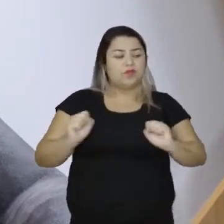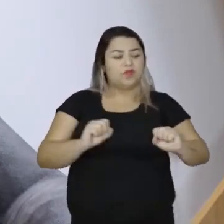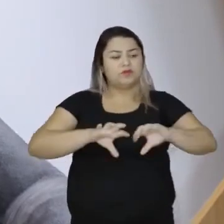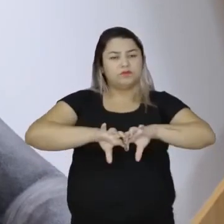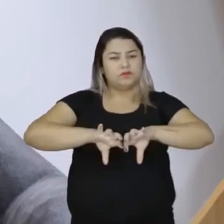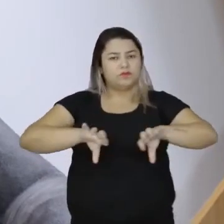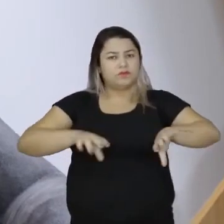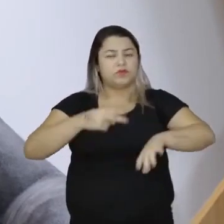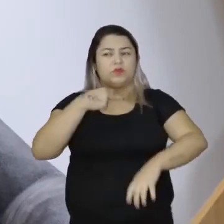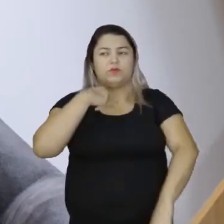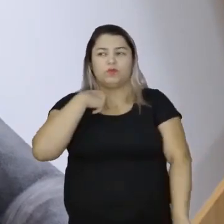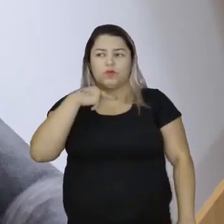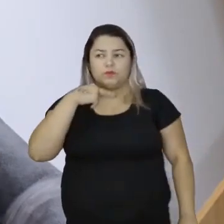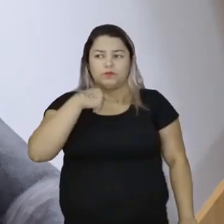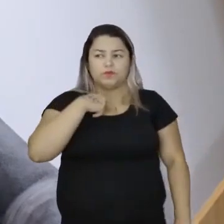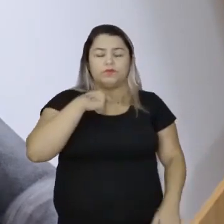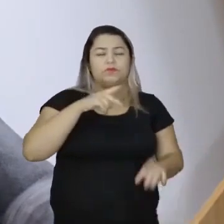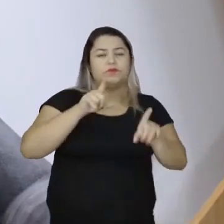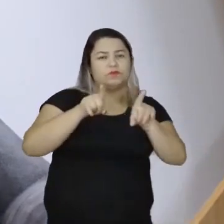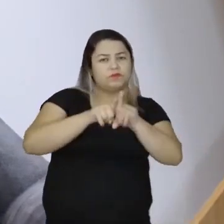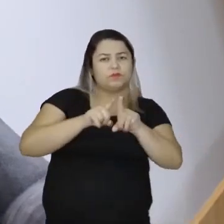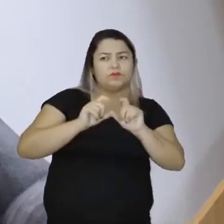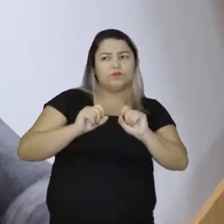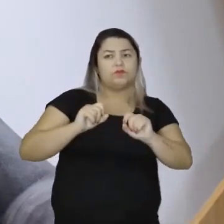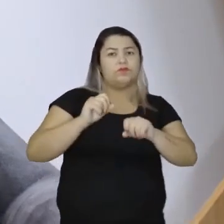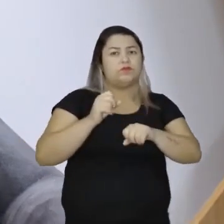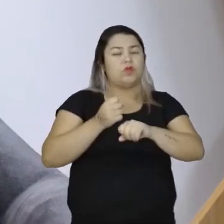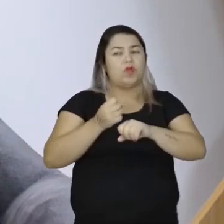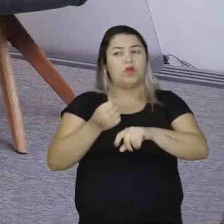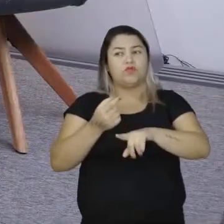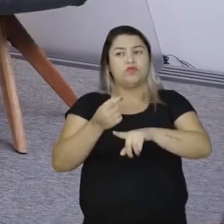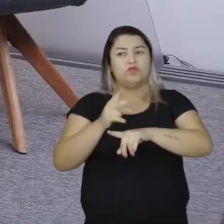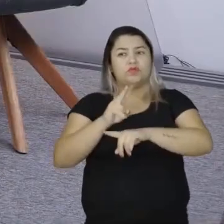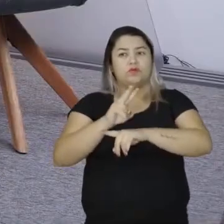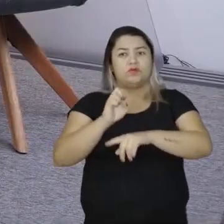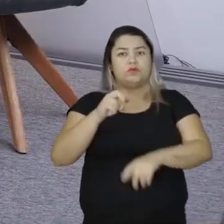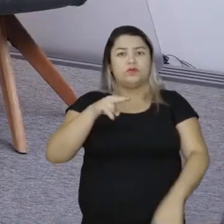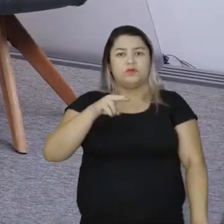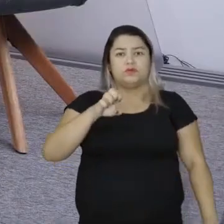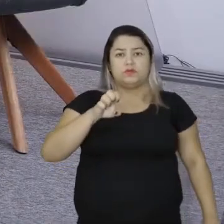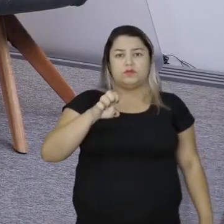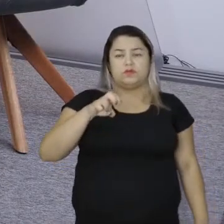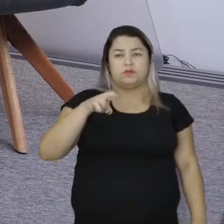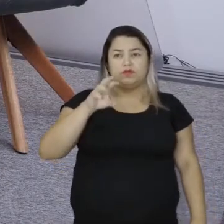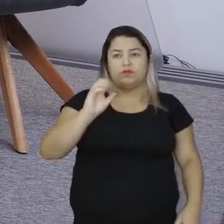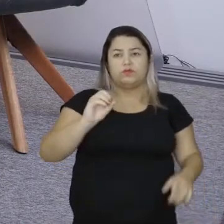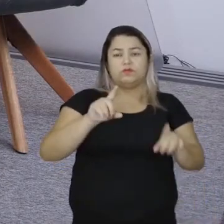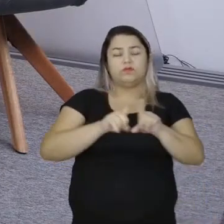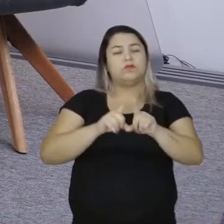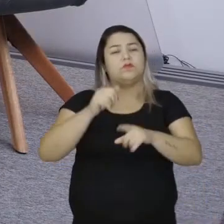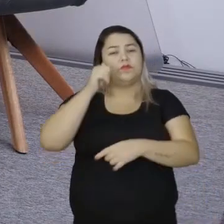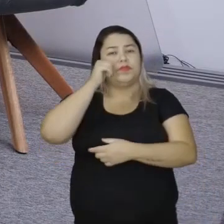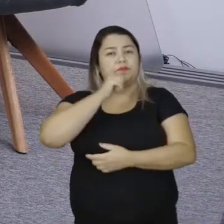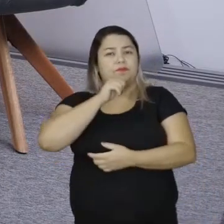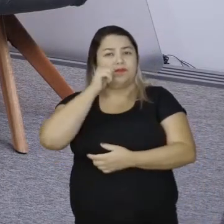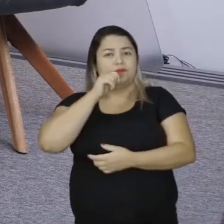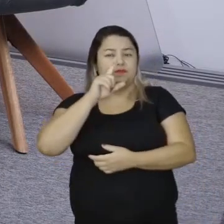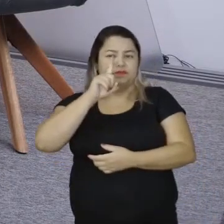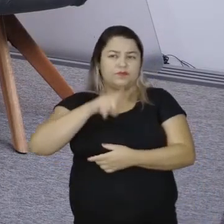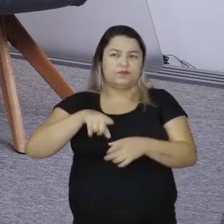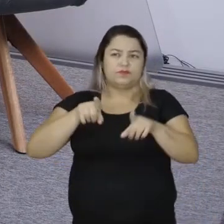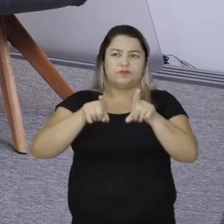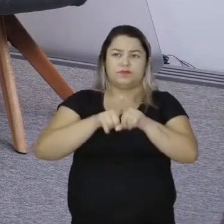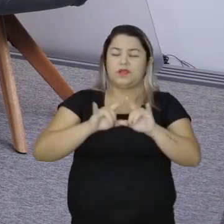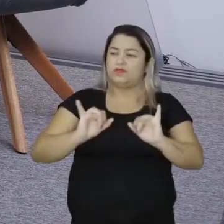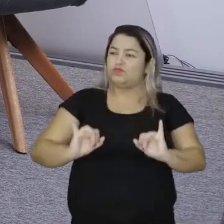e até proibir pulverização de veneno. Secretária, as mulheres, como a gente estava falando aqui, né, elas são as mais